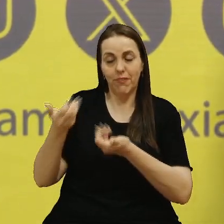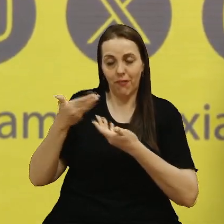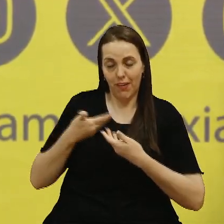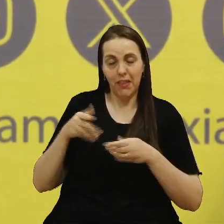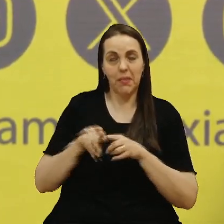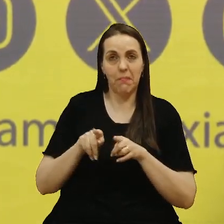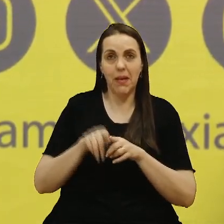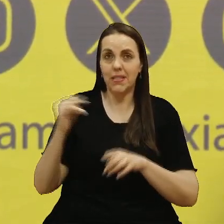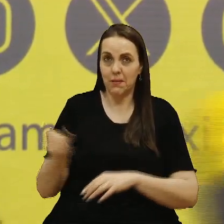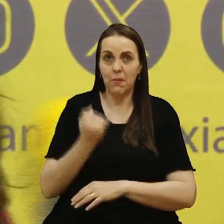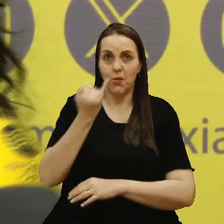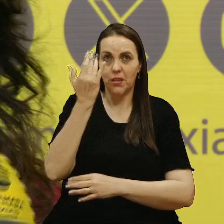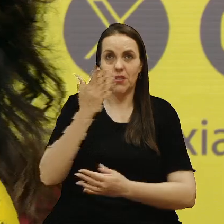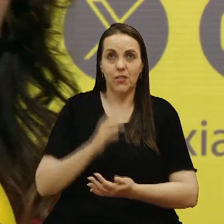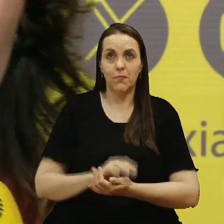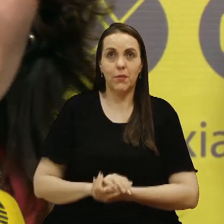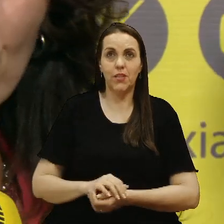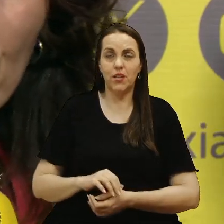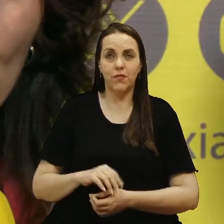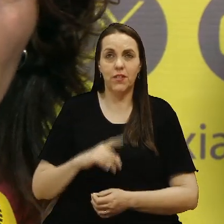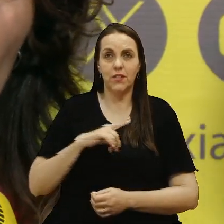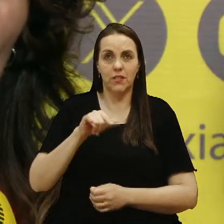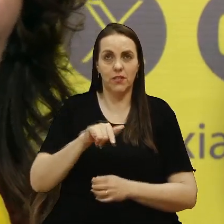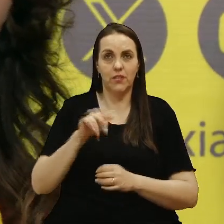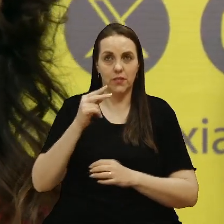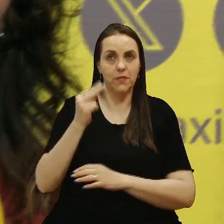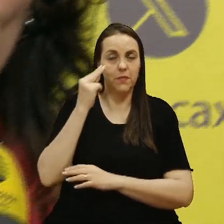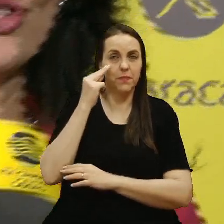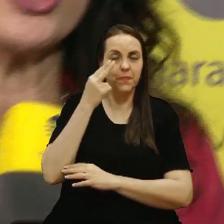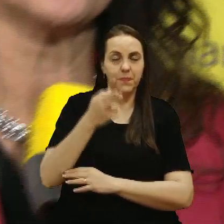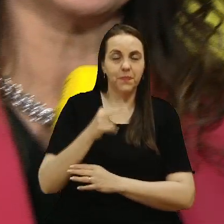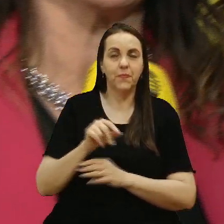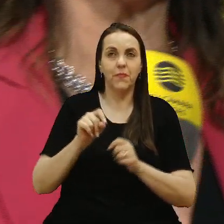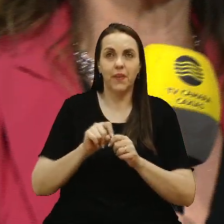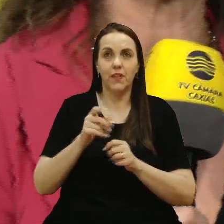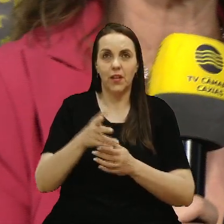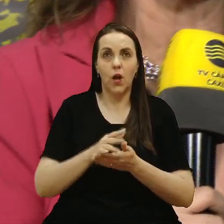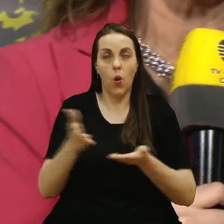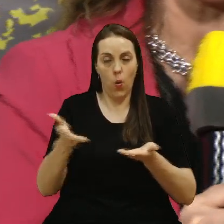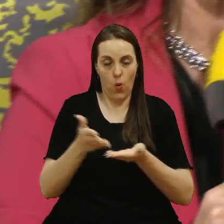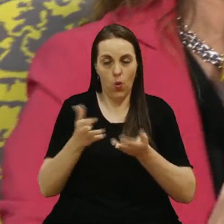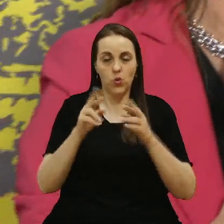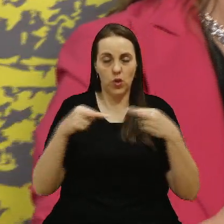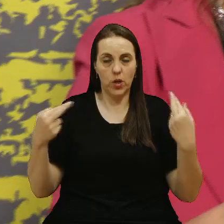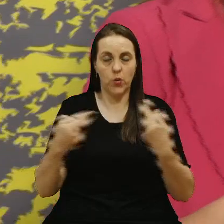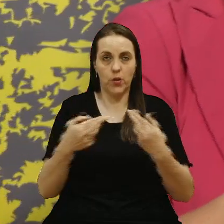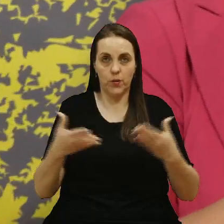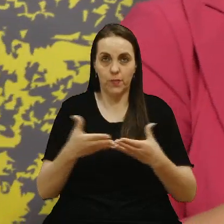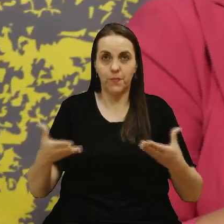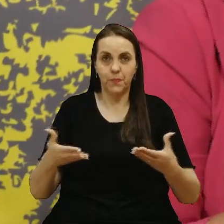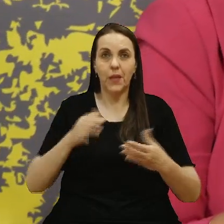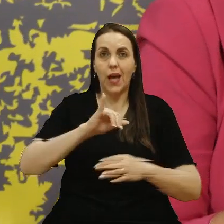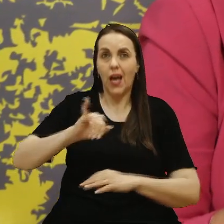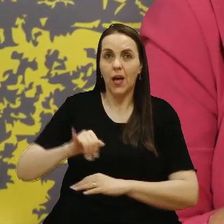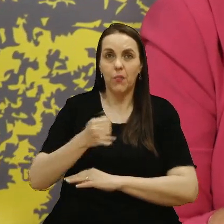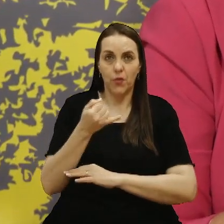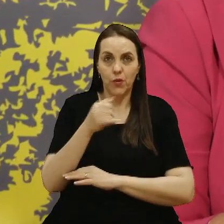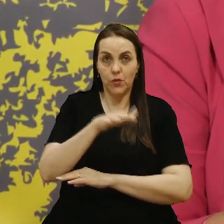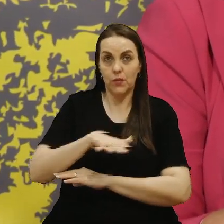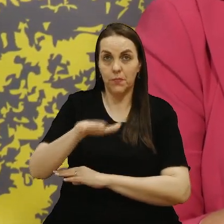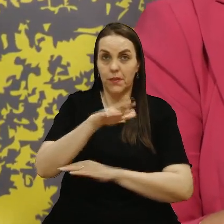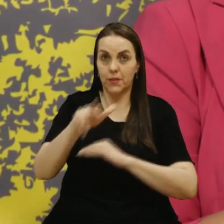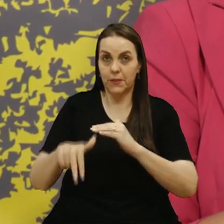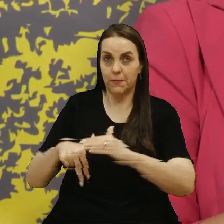sempre importante. Vereador Sandro Fantinel, o senhor hoje, durante o grande expediente, aproveitou o espaço da